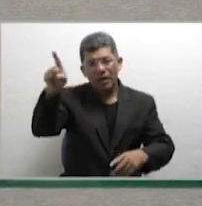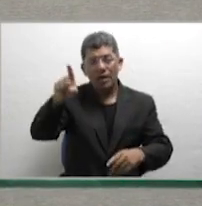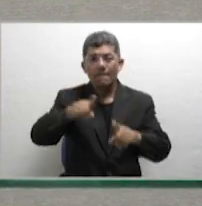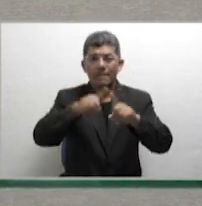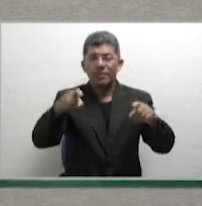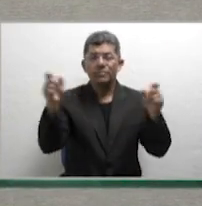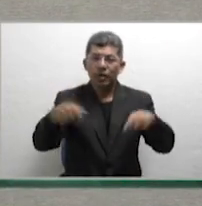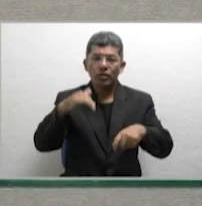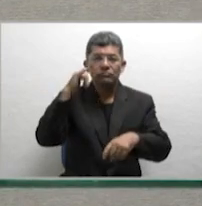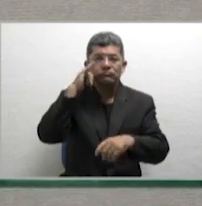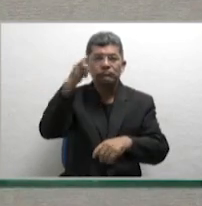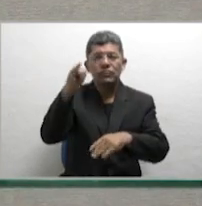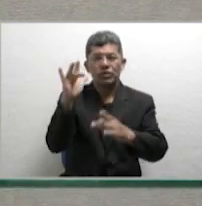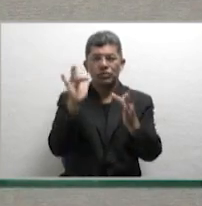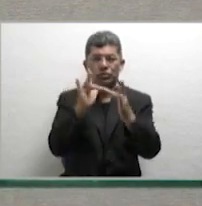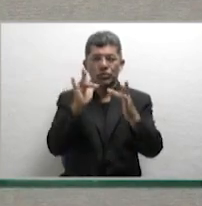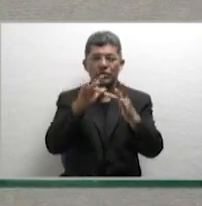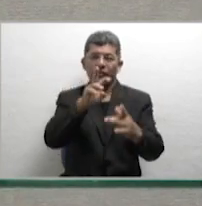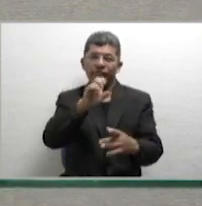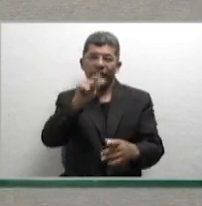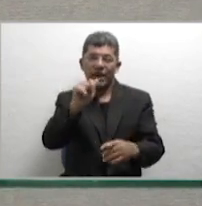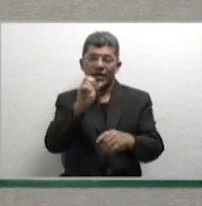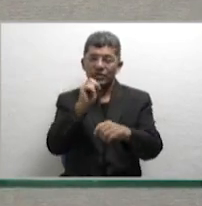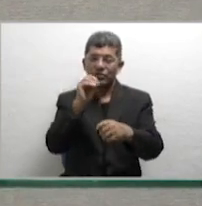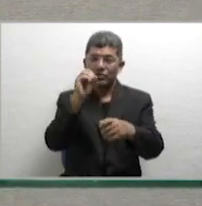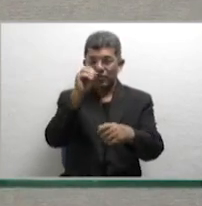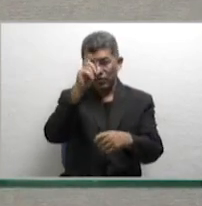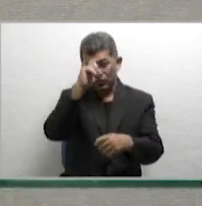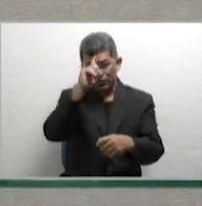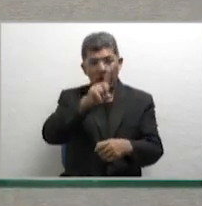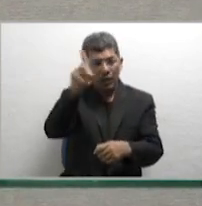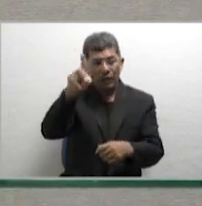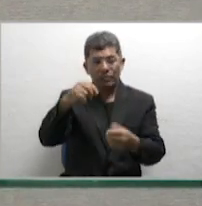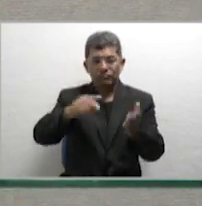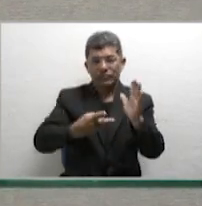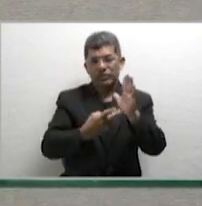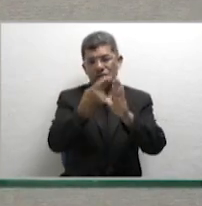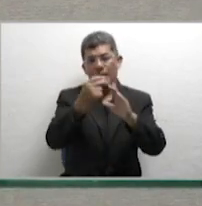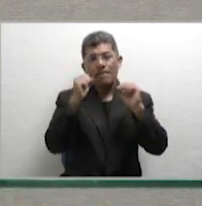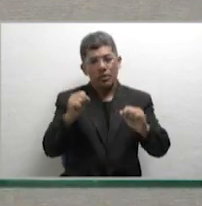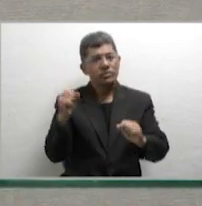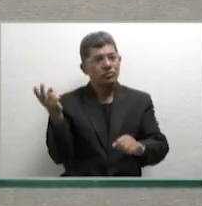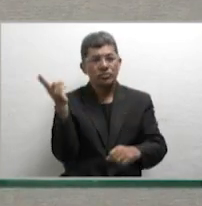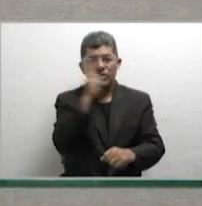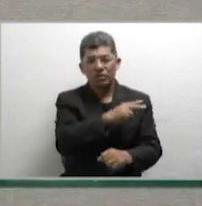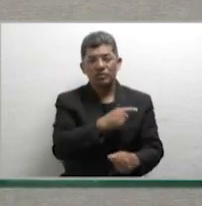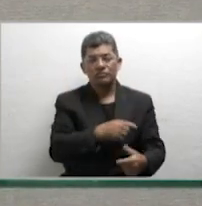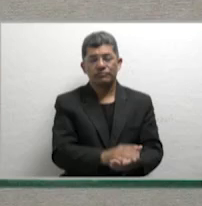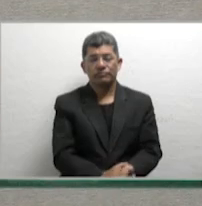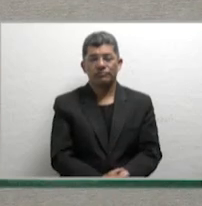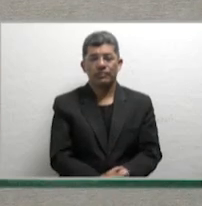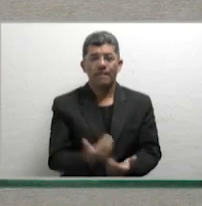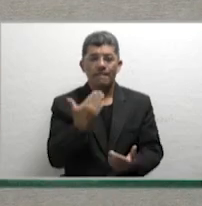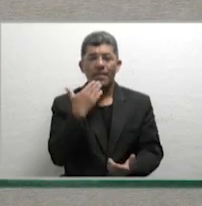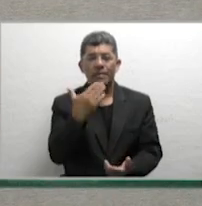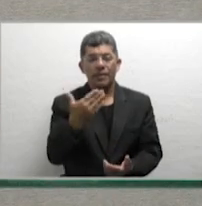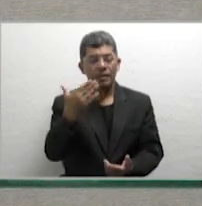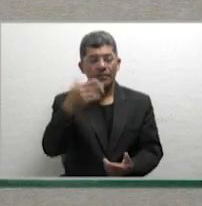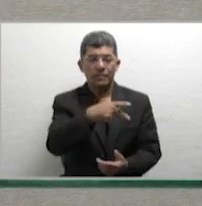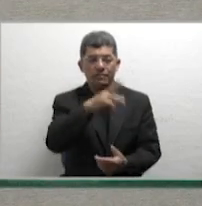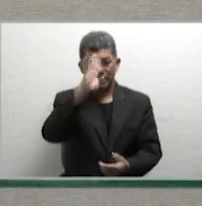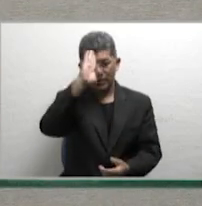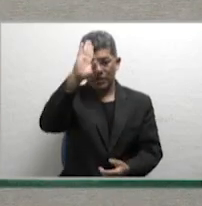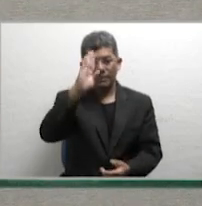conseguir essa vaga no Sírio-Libanês ou no Hospital Albert Einstein para que ele possa ir imediatamente para lá. É isso, senhor presidente.